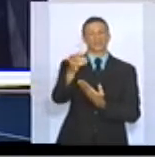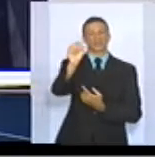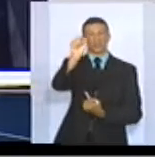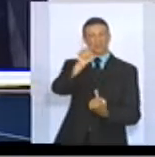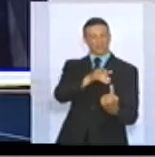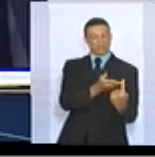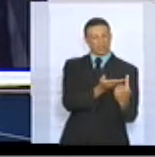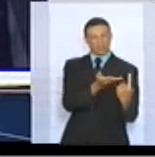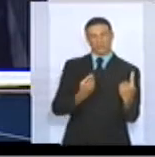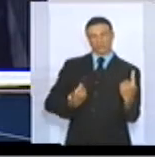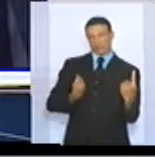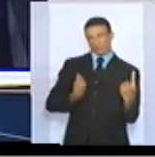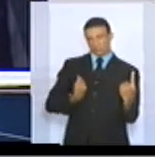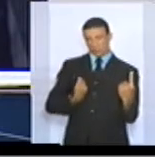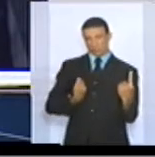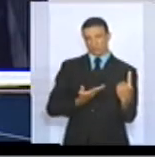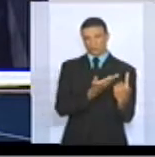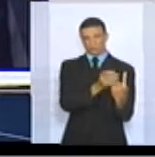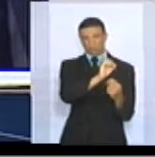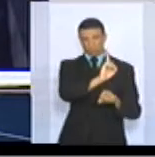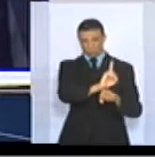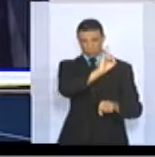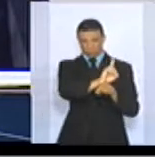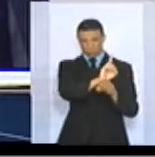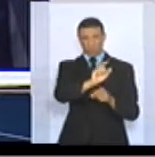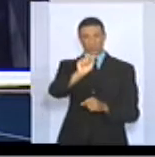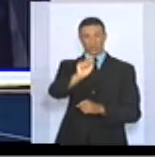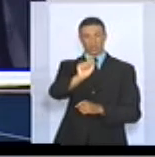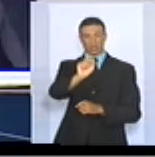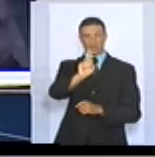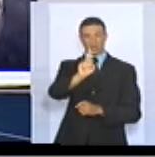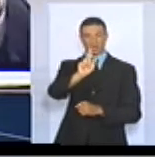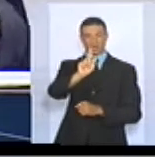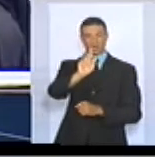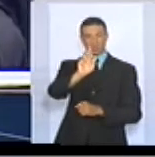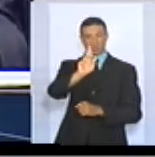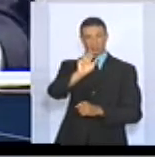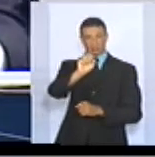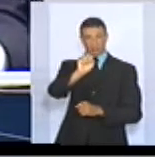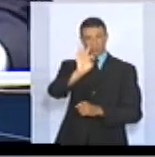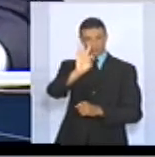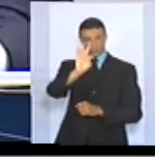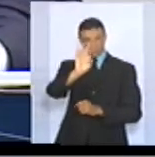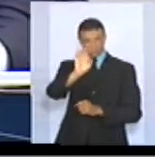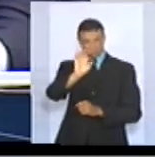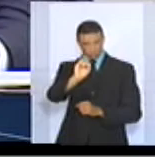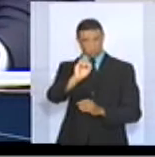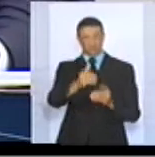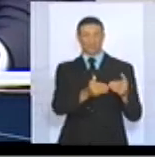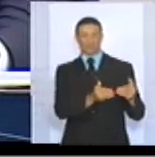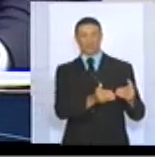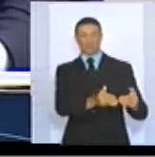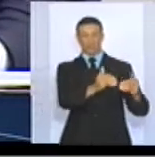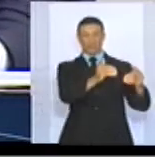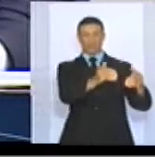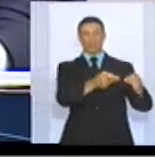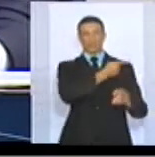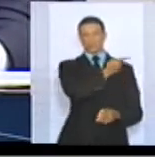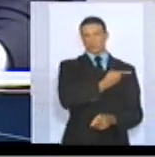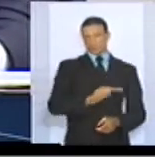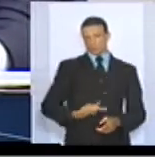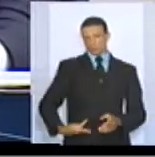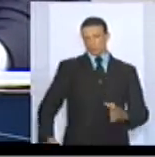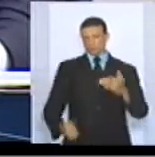a presença do Dr. Augusto Pestana, representando a Secretaria de Comunicação Social da Presidência da